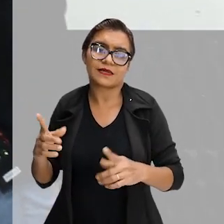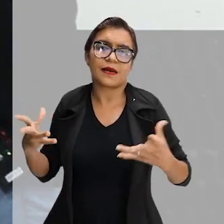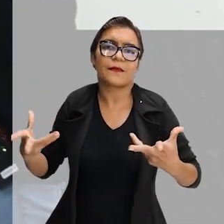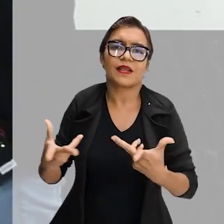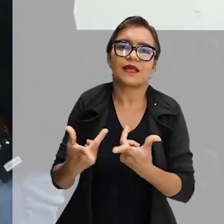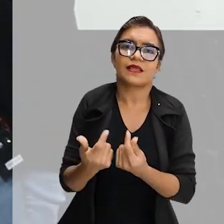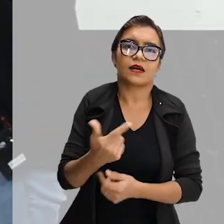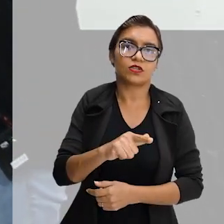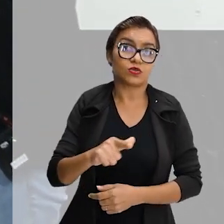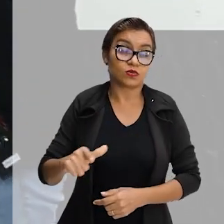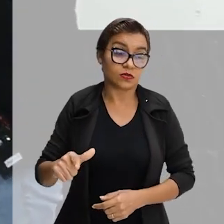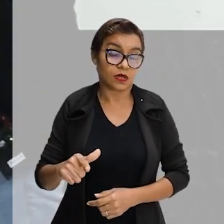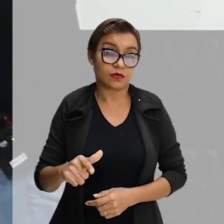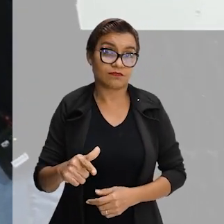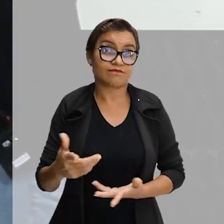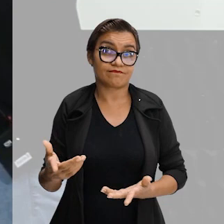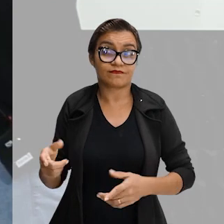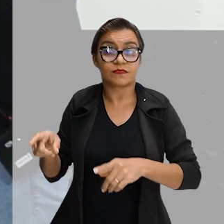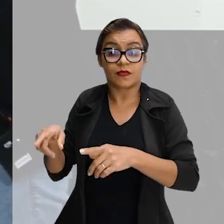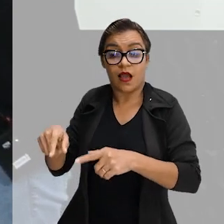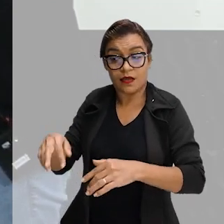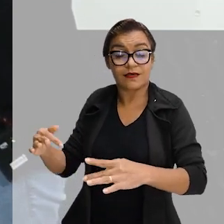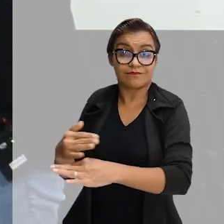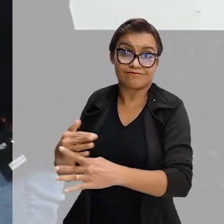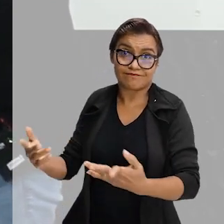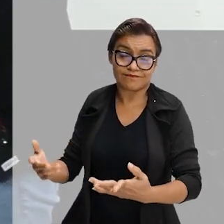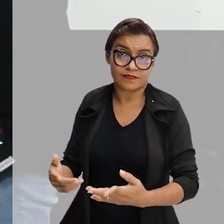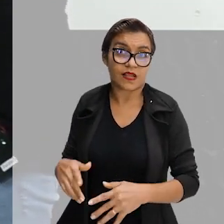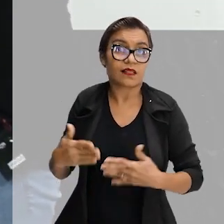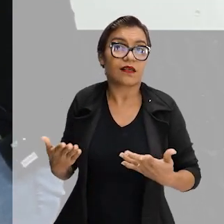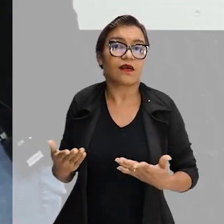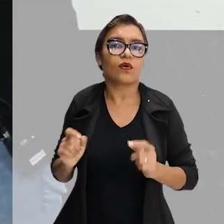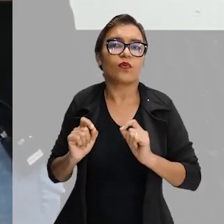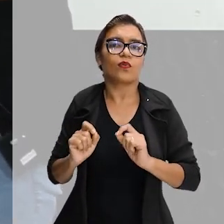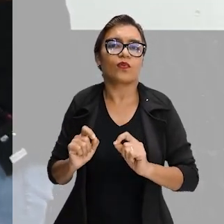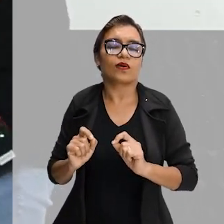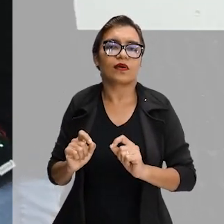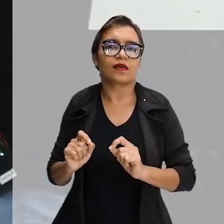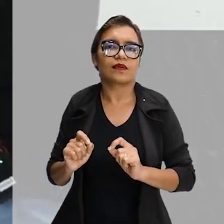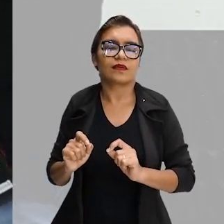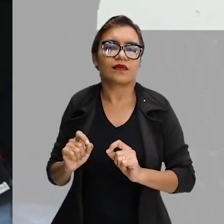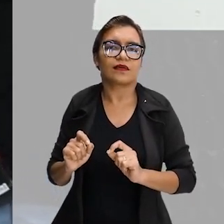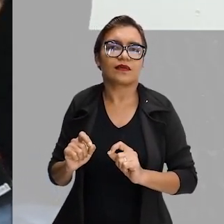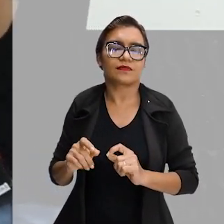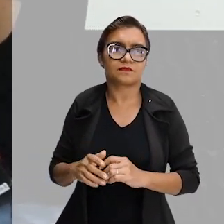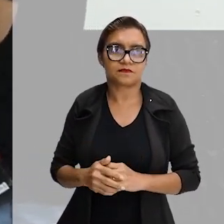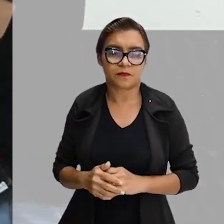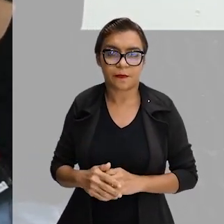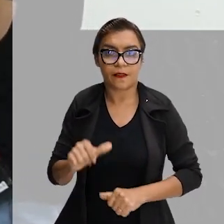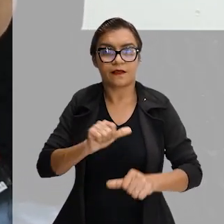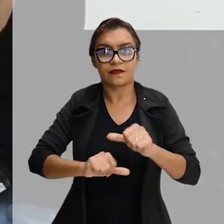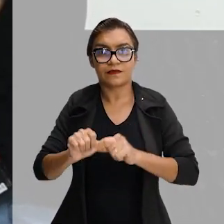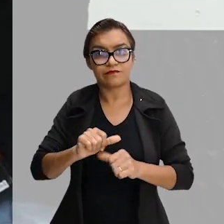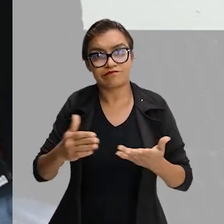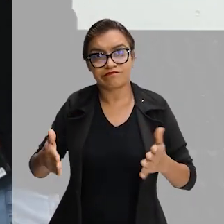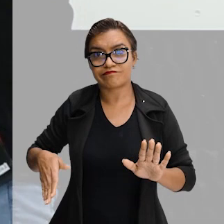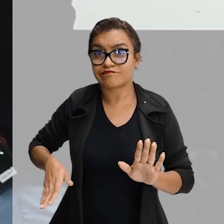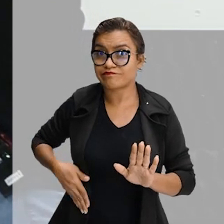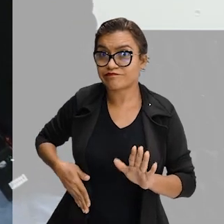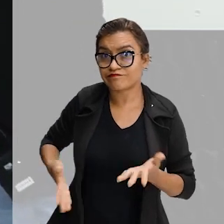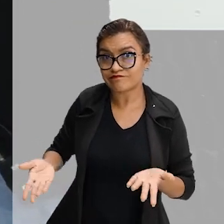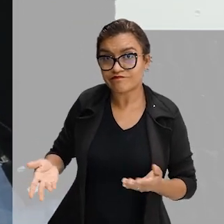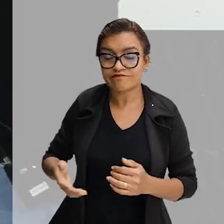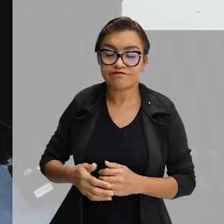habilitada para o trabalho rural, para o trabalho urbano. Qual é o resultado? Ele vai ficar marginalizado. Então, como resultado